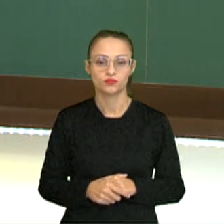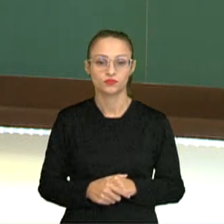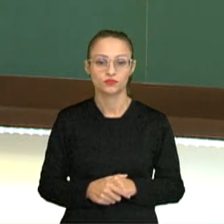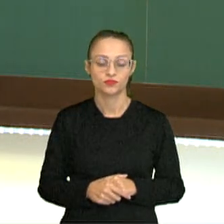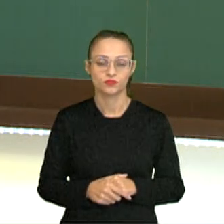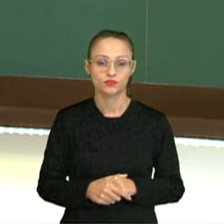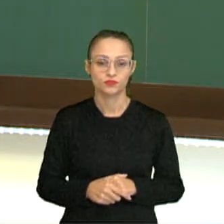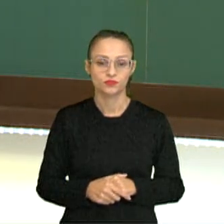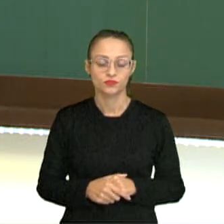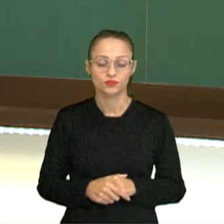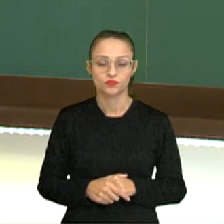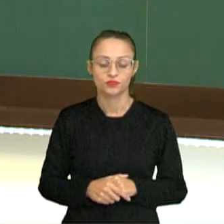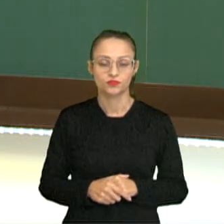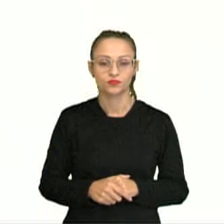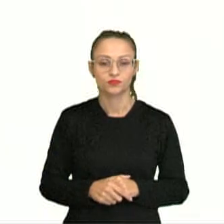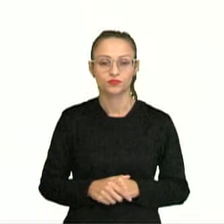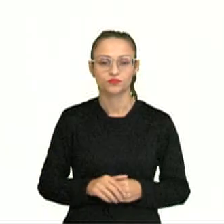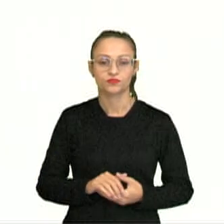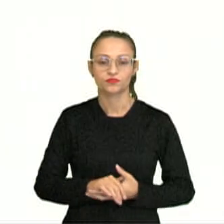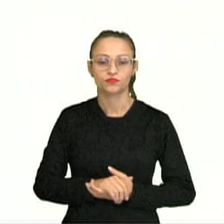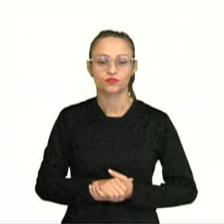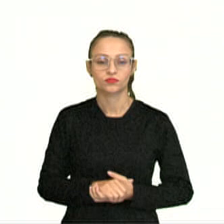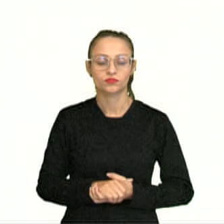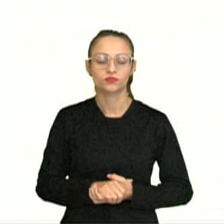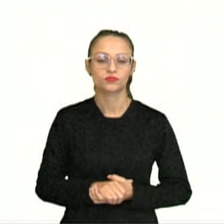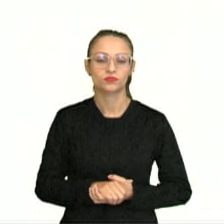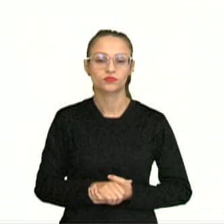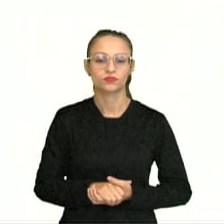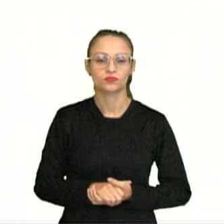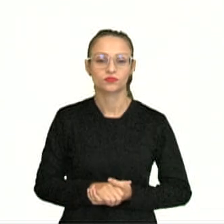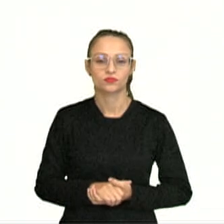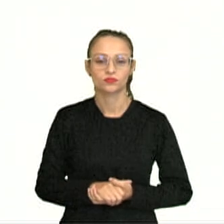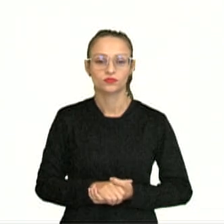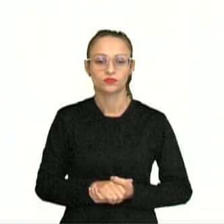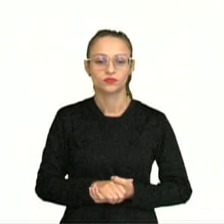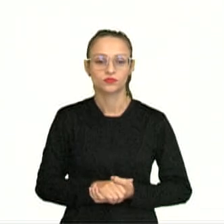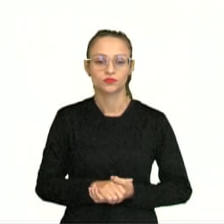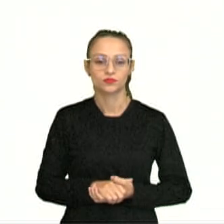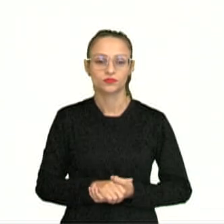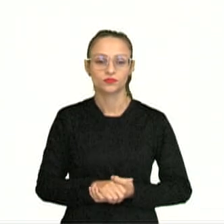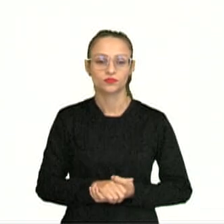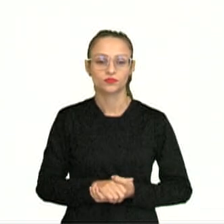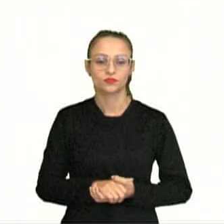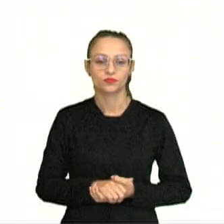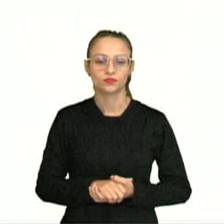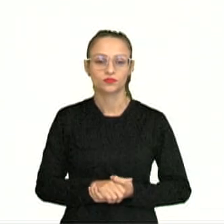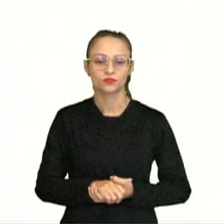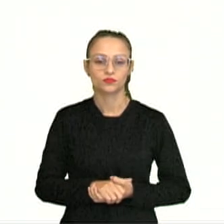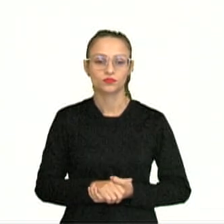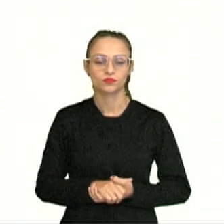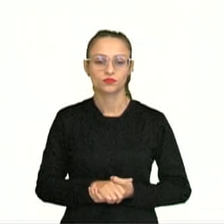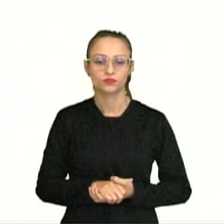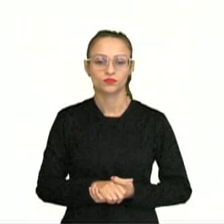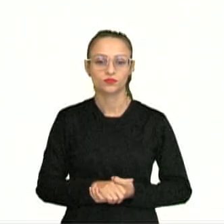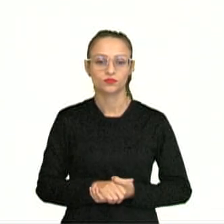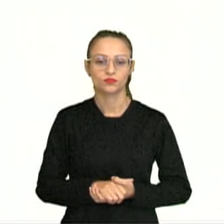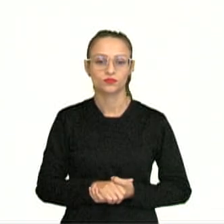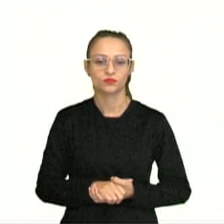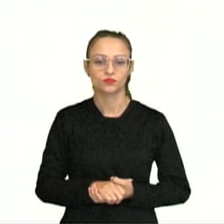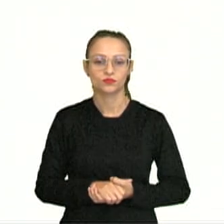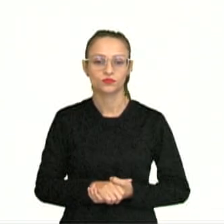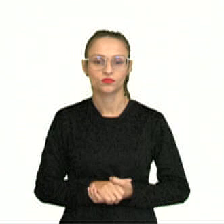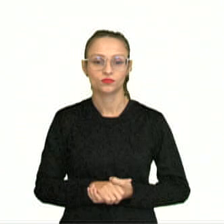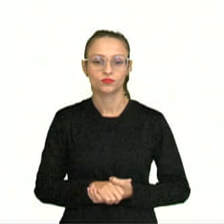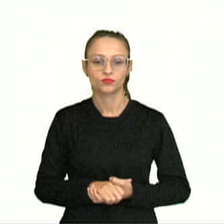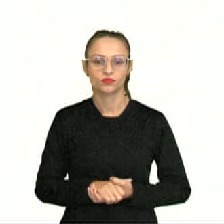Compreendiendo. Género humorístico. ¿Crees que los humoristas improvisan sus monólogos? ¿Por